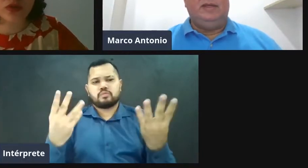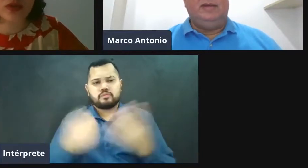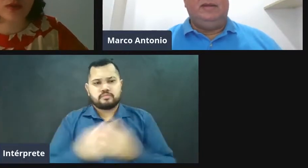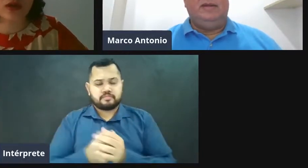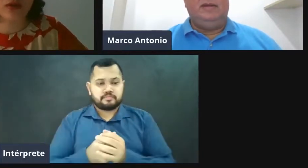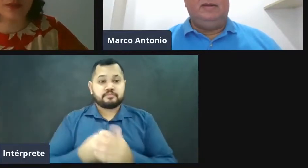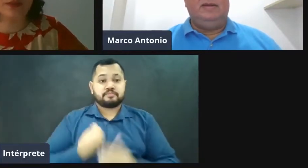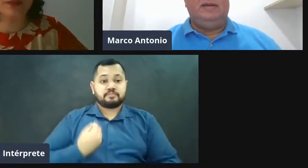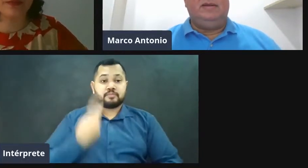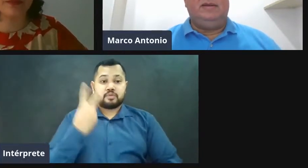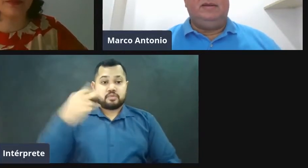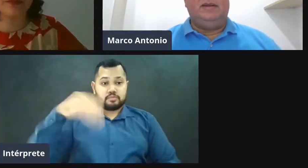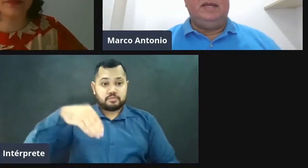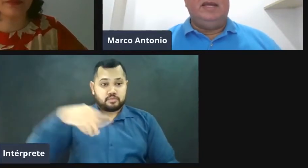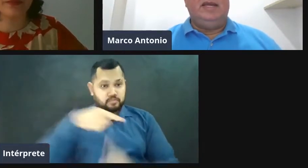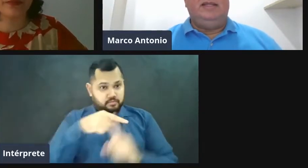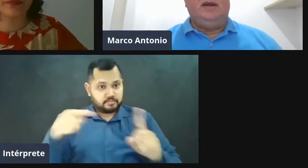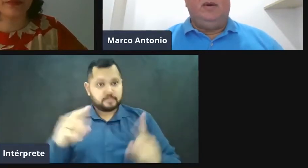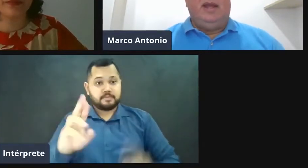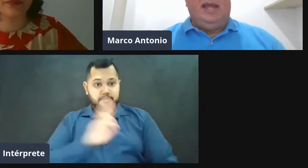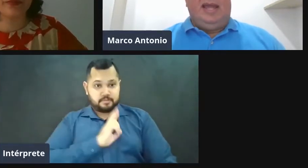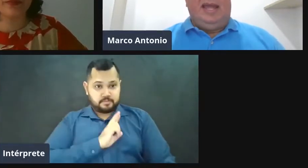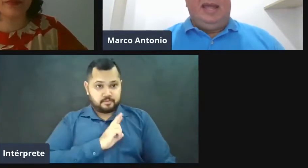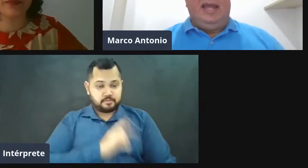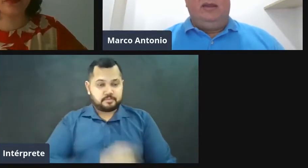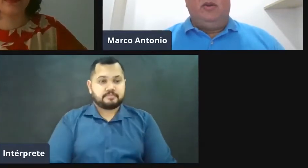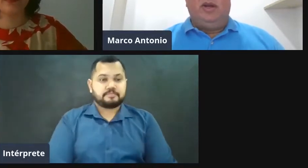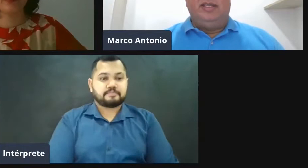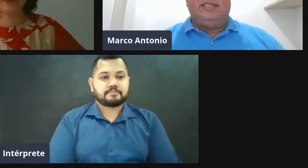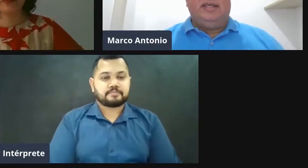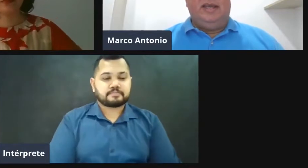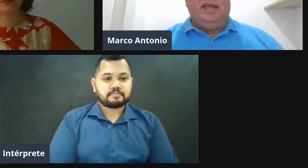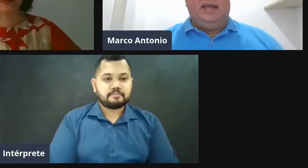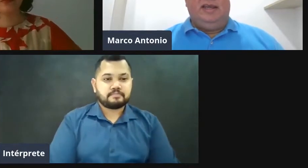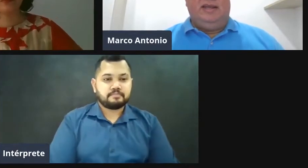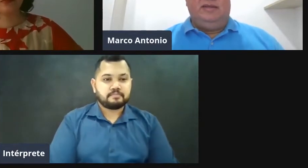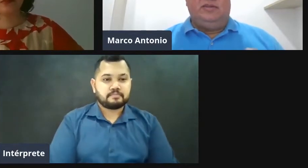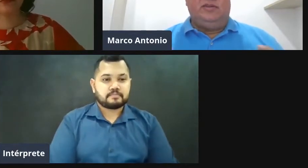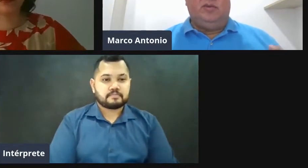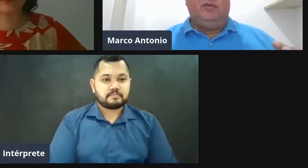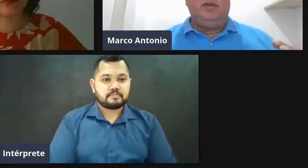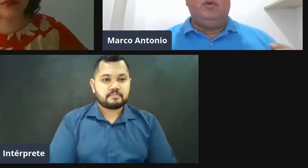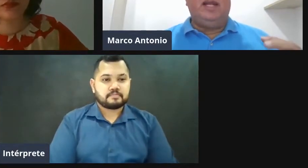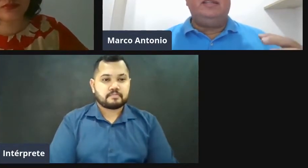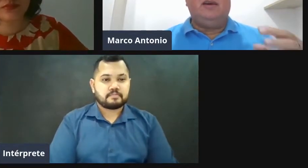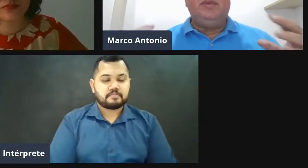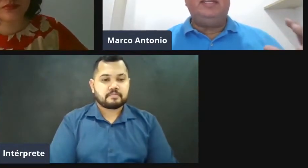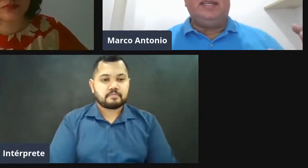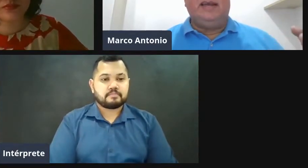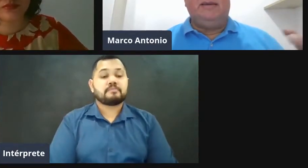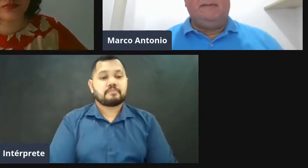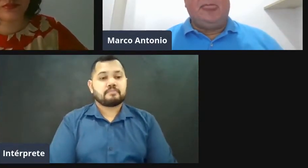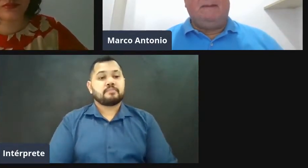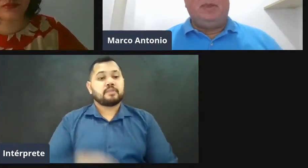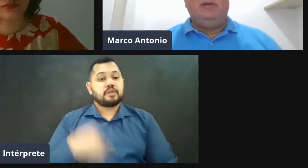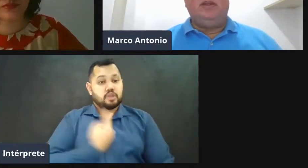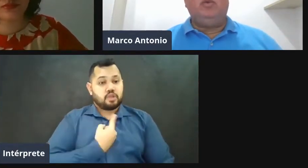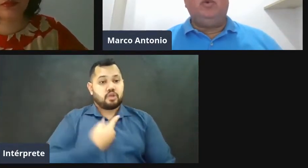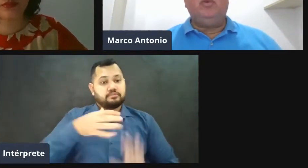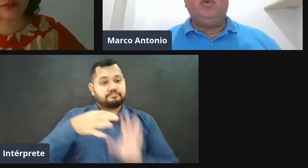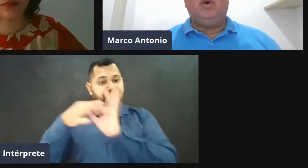senhor tem 2 minutos e meio. Então, nós somos vinculados a um ministério,